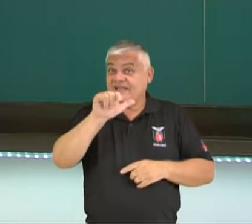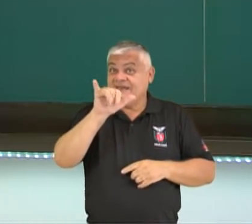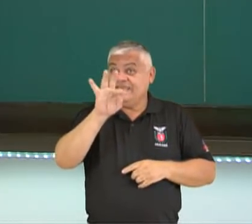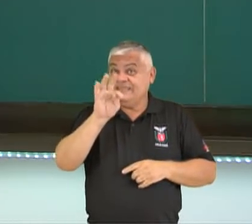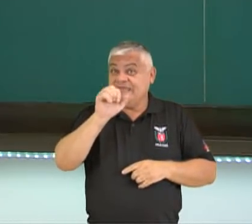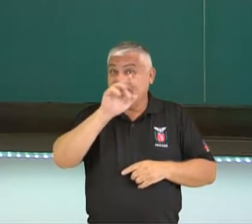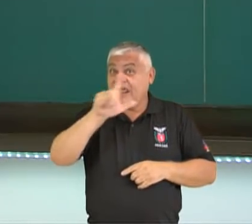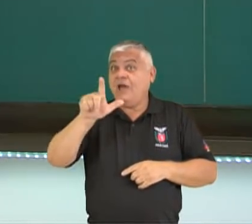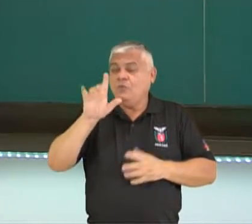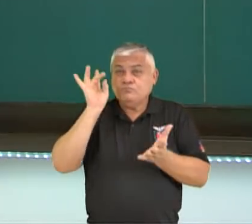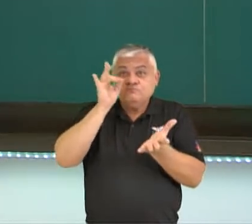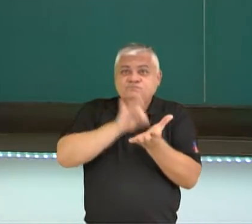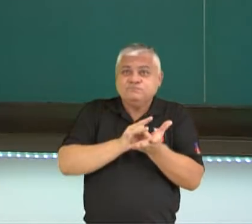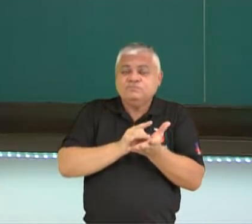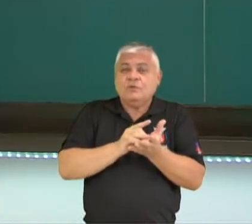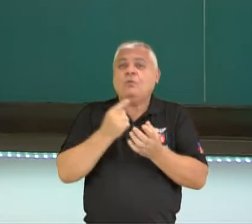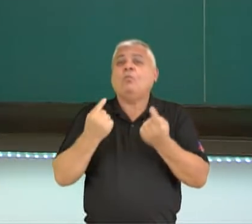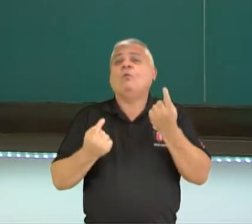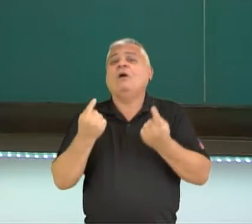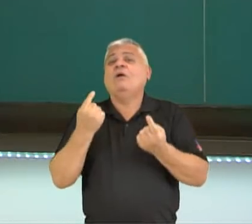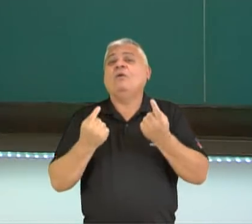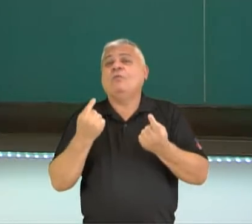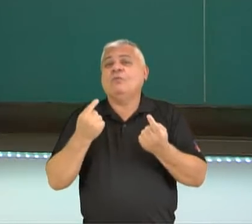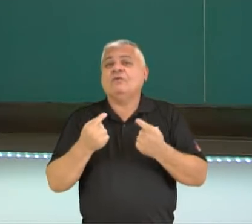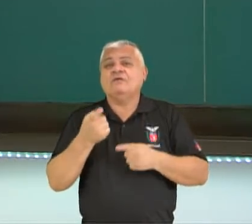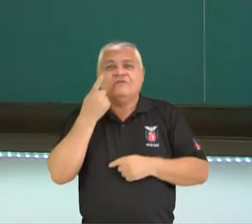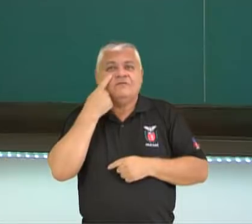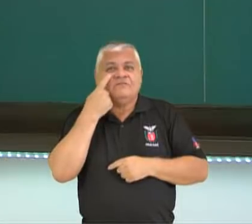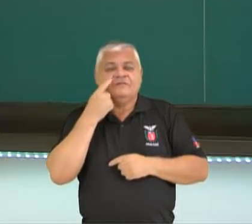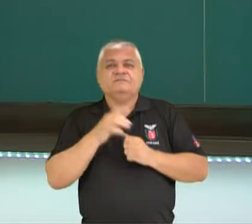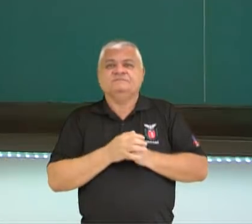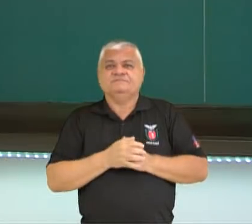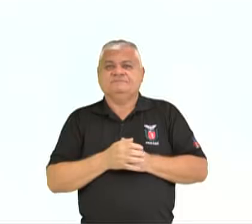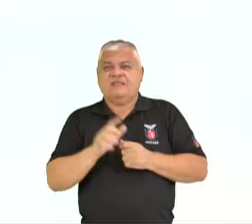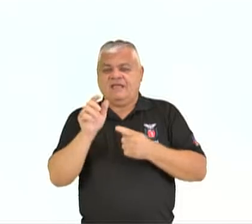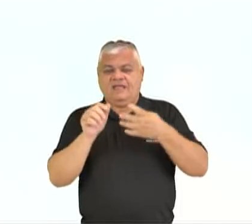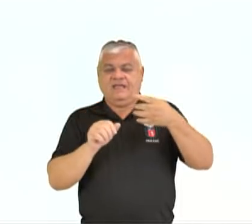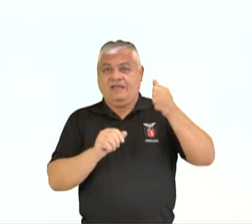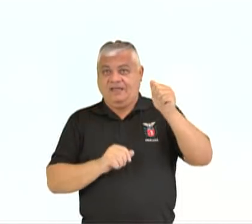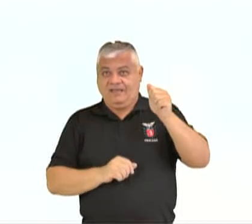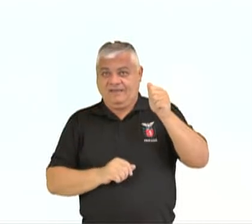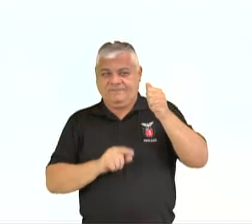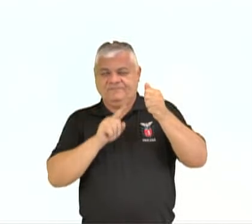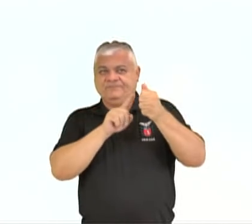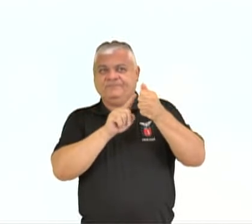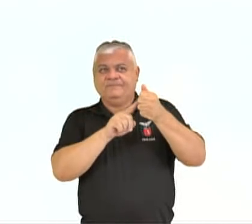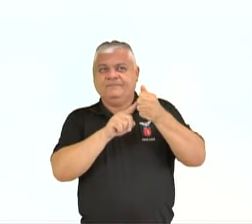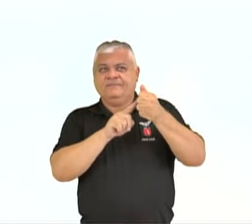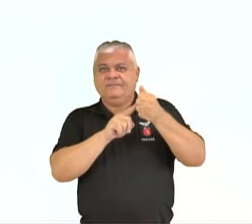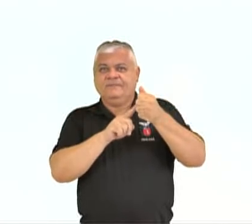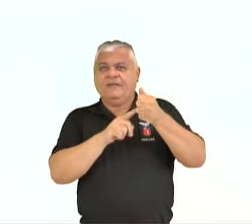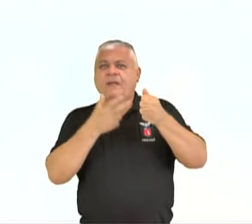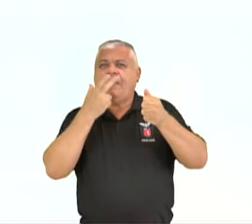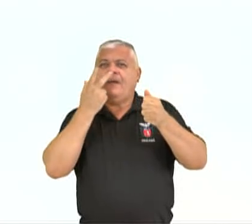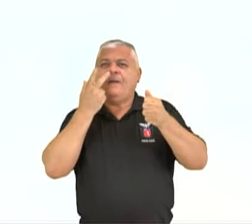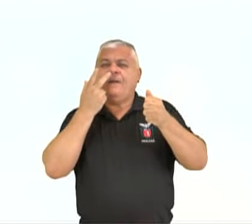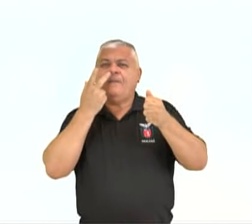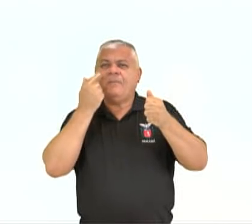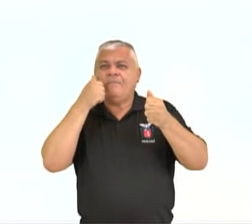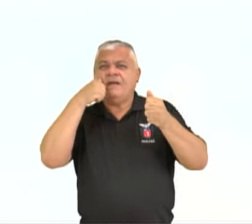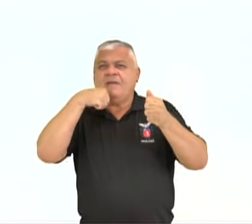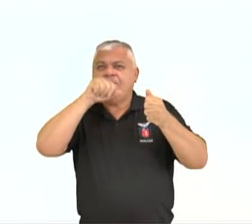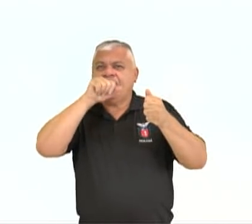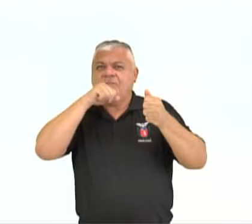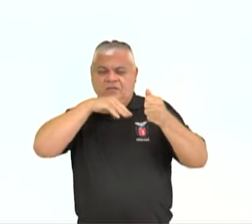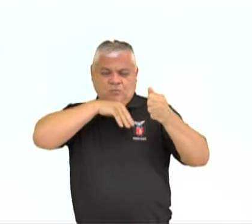real não permite interpretação nenhuma vamos lá letrar carrego papai no bolso e mamãe